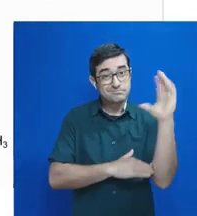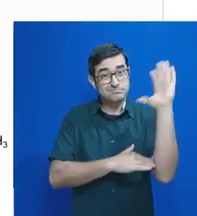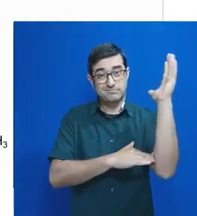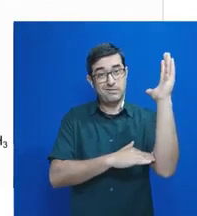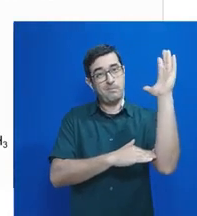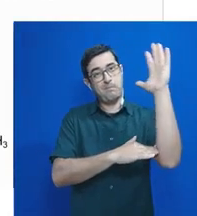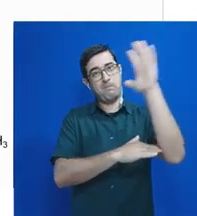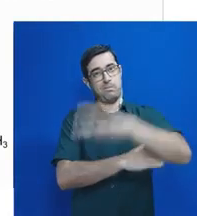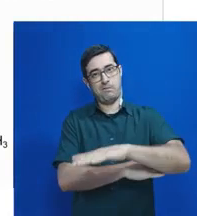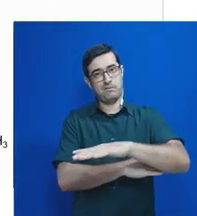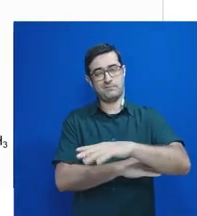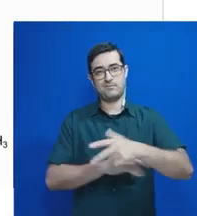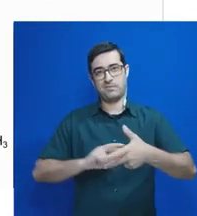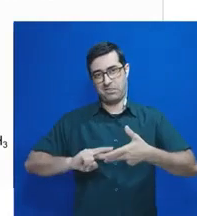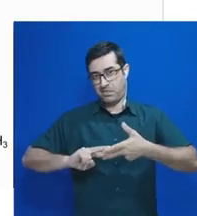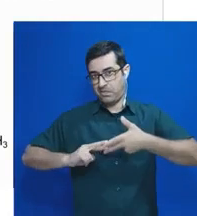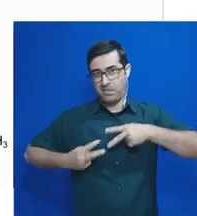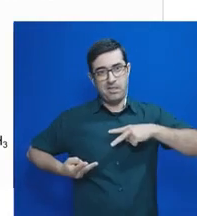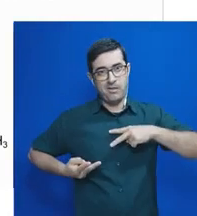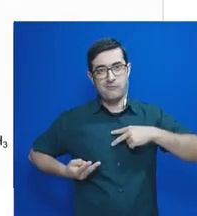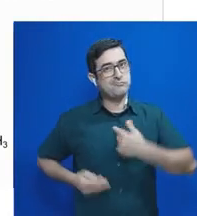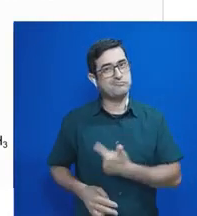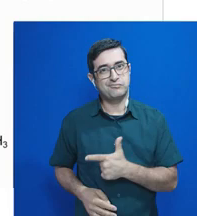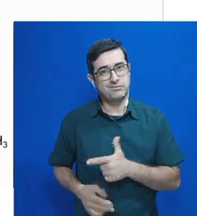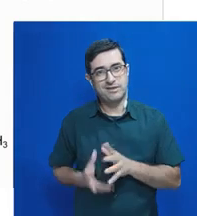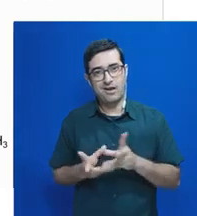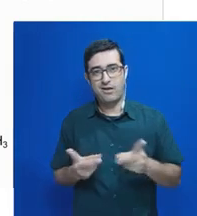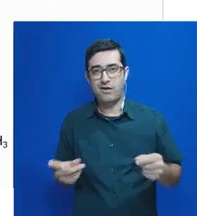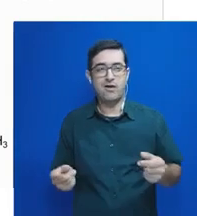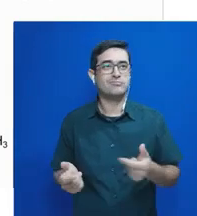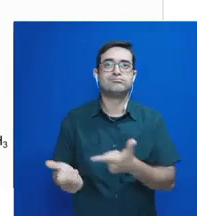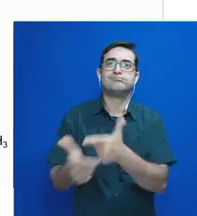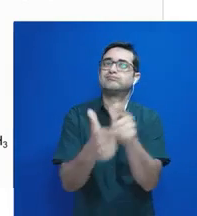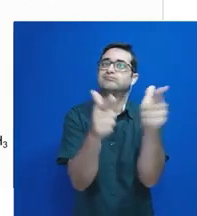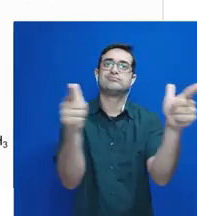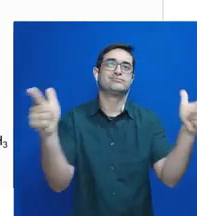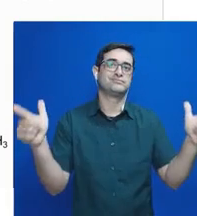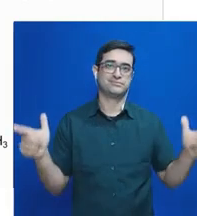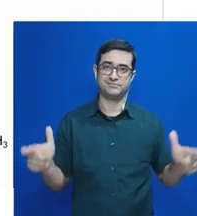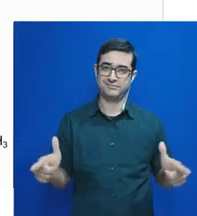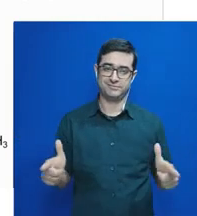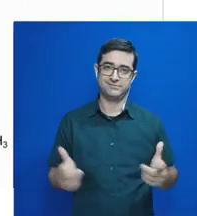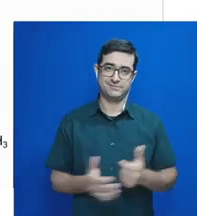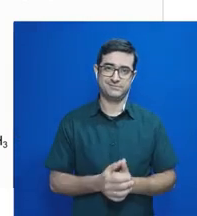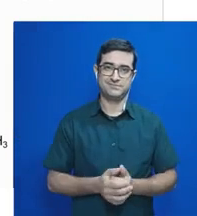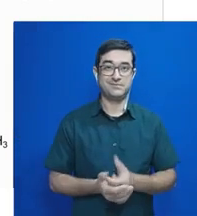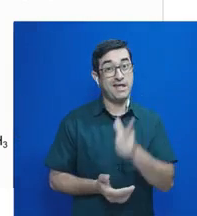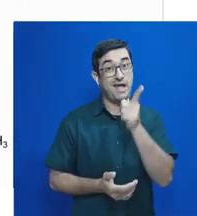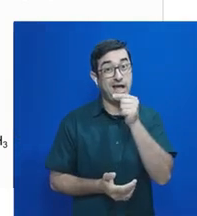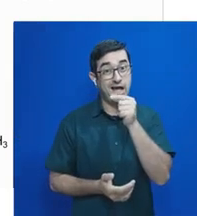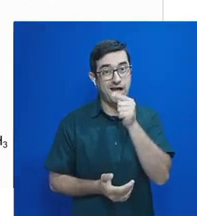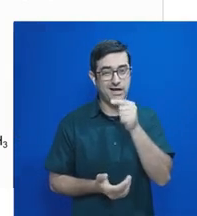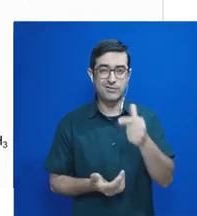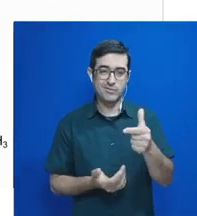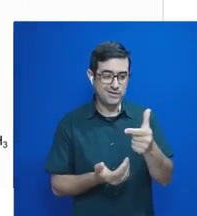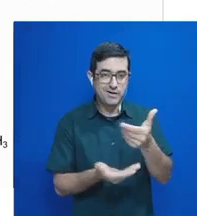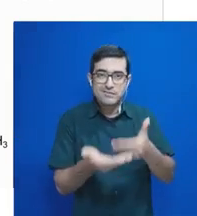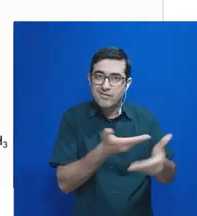pé, a dupla hélice não existiria e nada poderia existir. Por exemplo, a água que a gente bebe. Se não houvesse